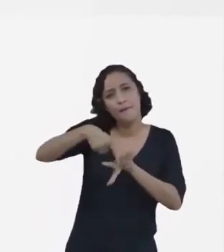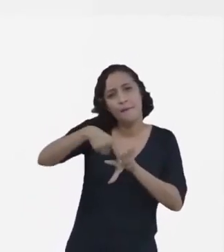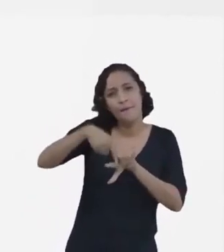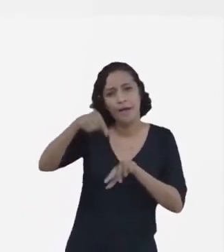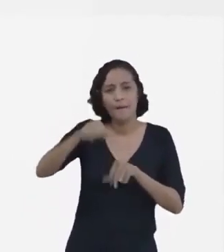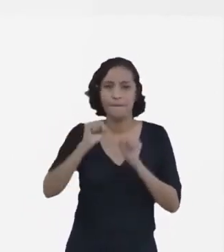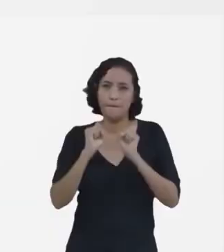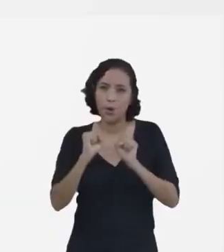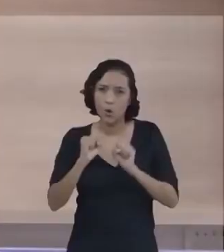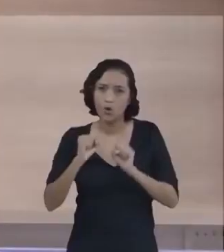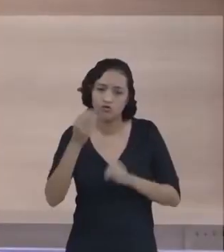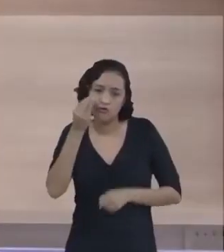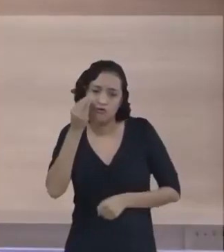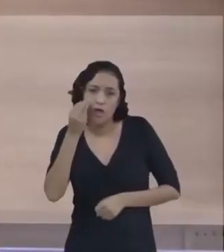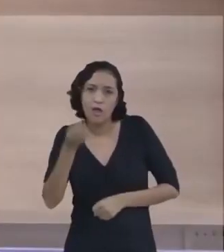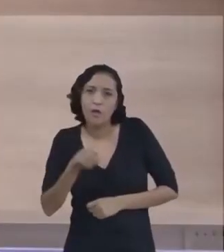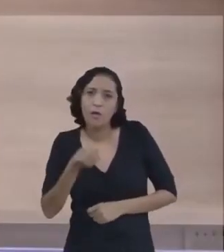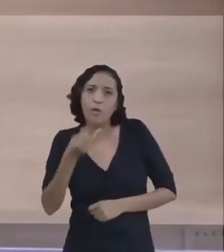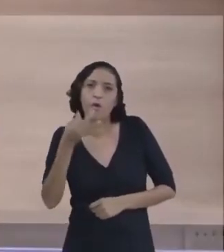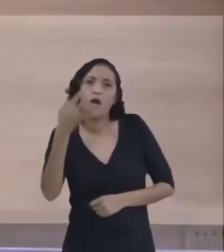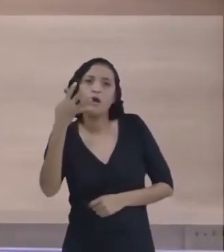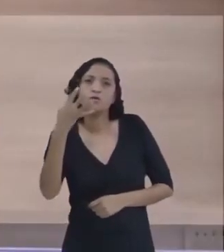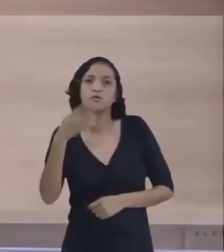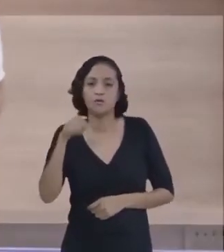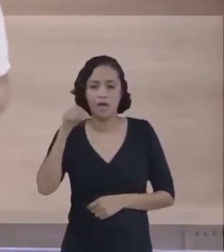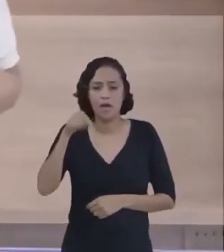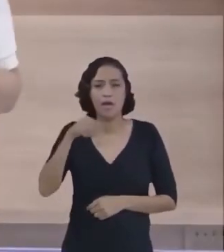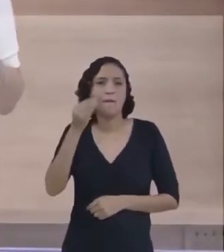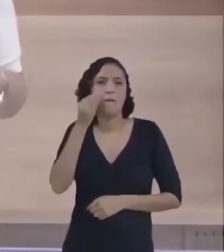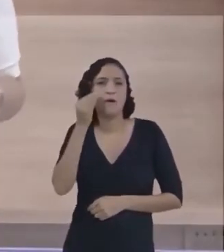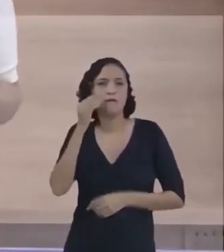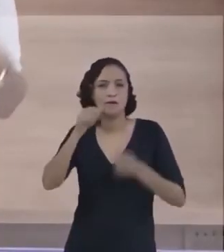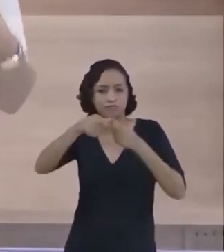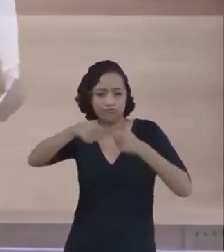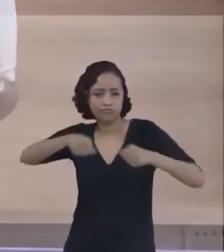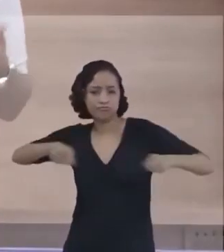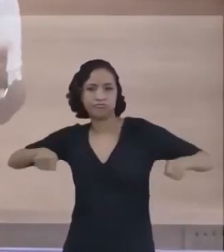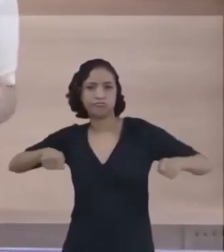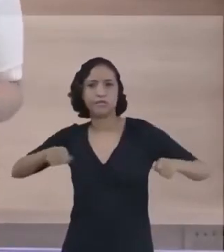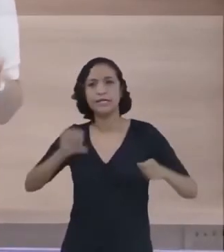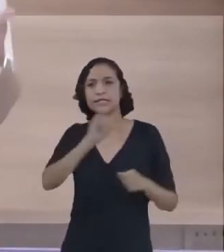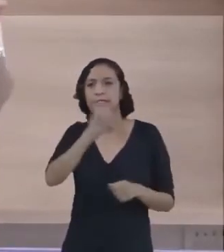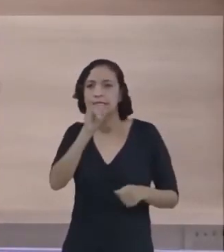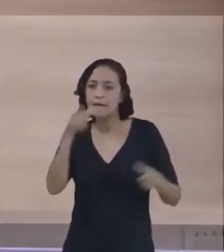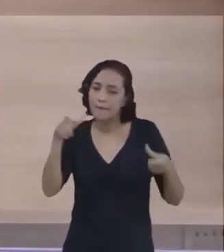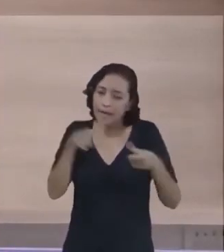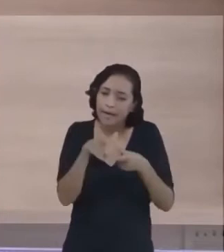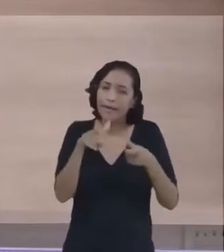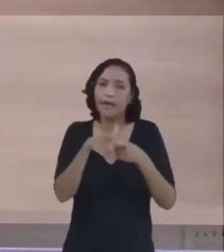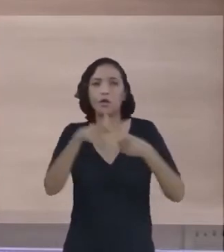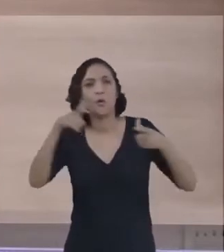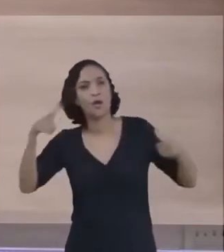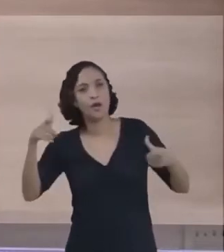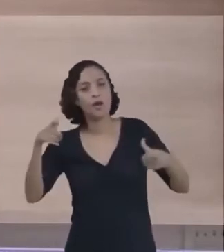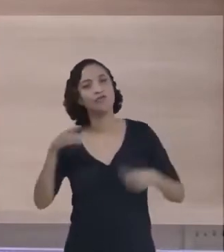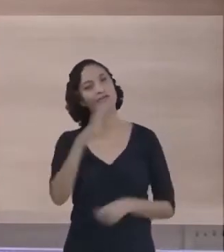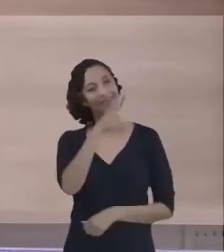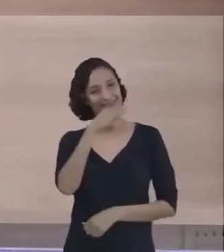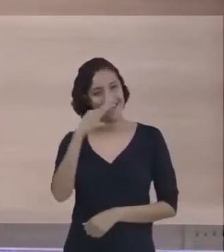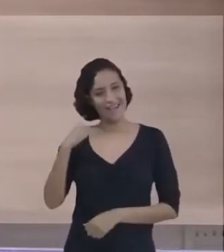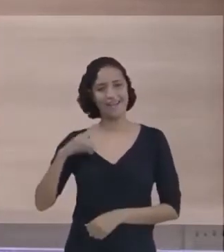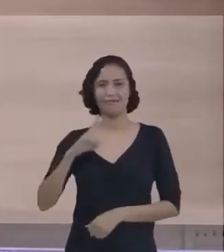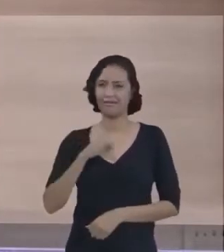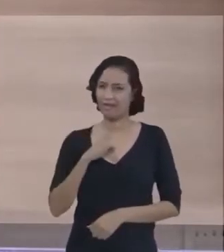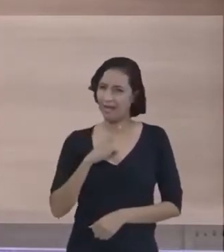falar dessas medidas, e essas medidas todas, crianças, todas essas medidas, elas existem, nós